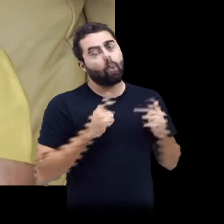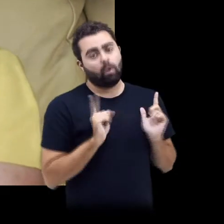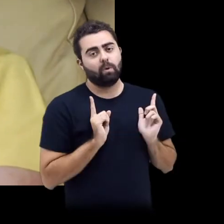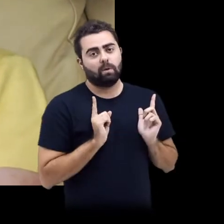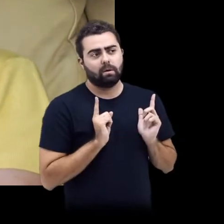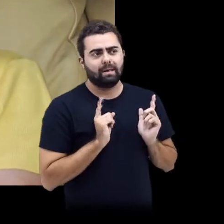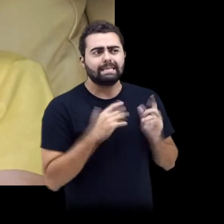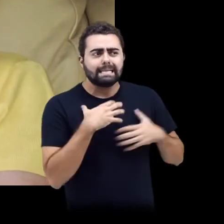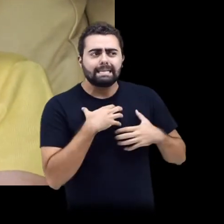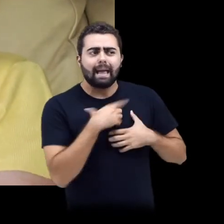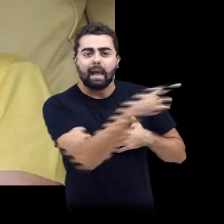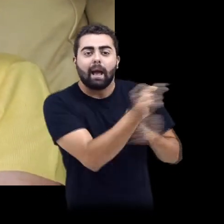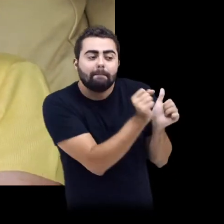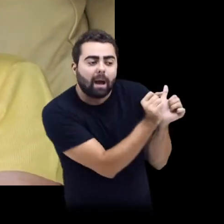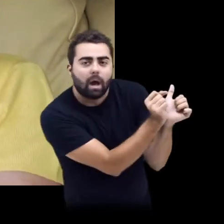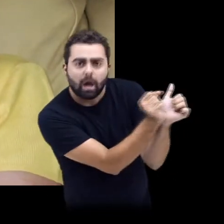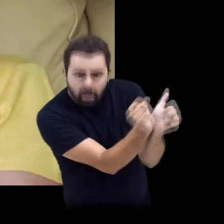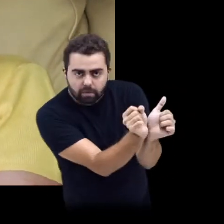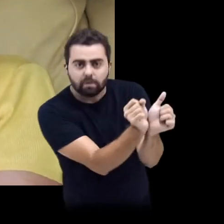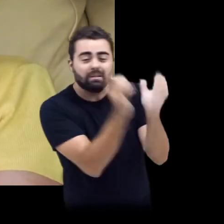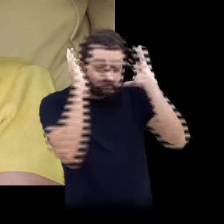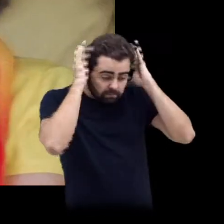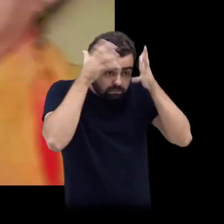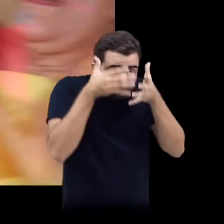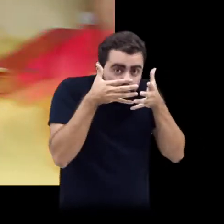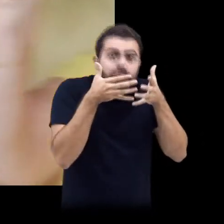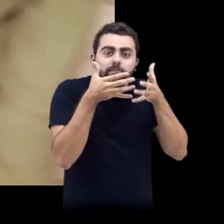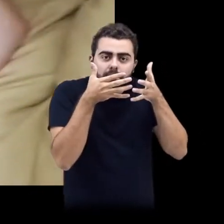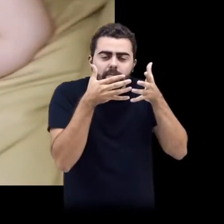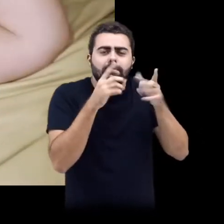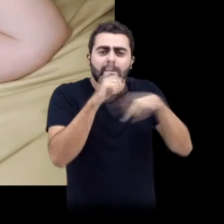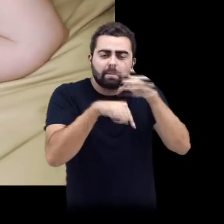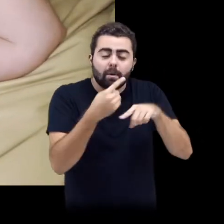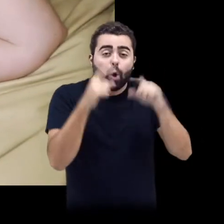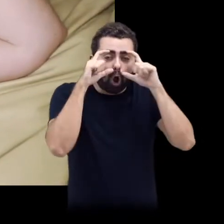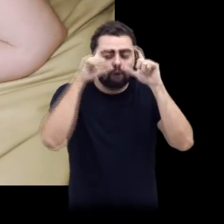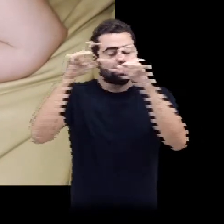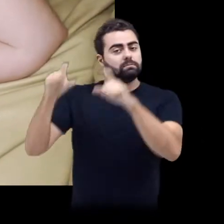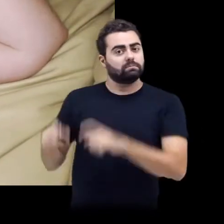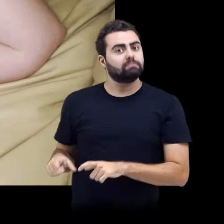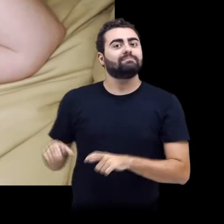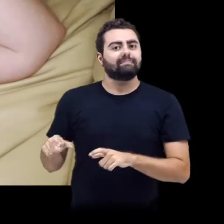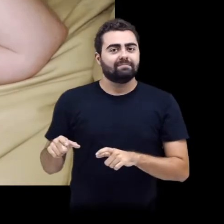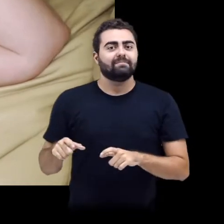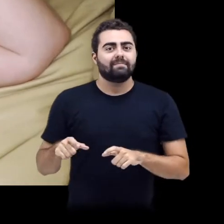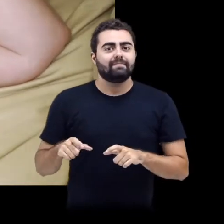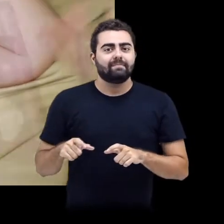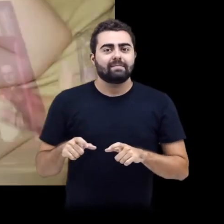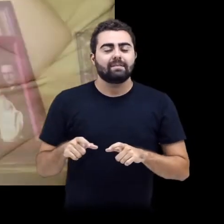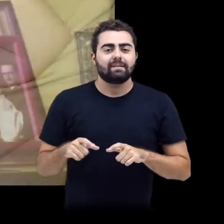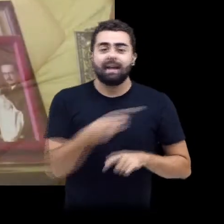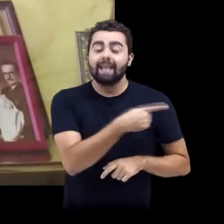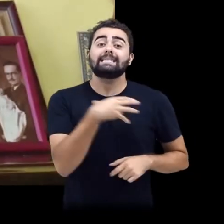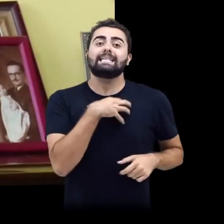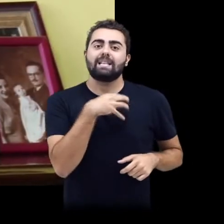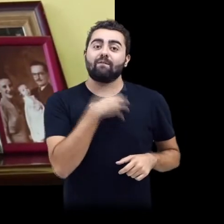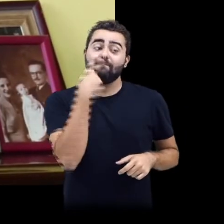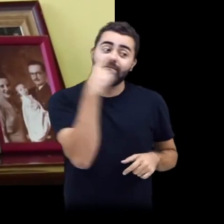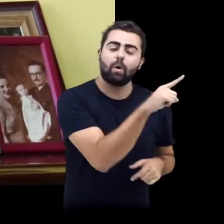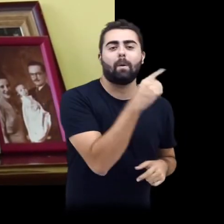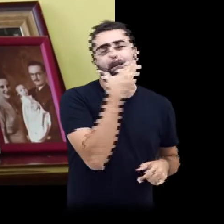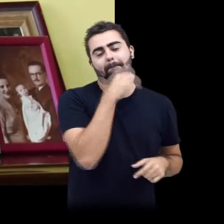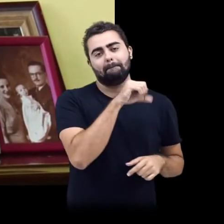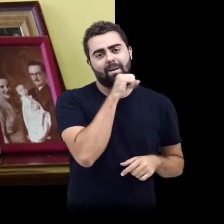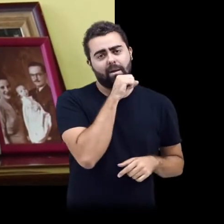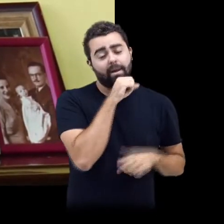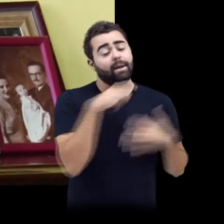dela começar a ser torturada. Porque eles tiraram o óculos. Então ela viu de longe tiraram. essa figura Daí a gente achar, né,